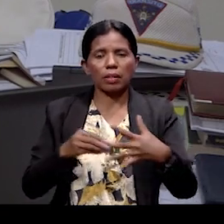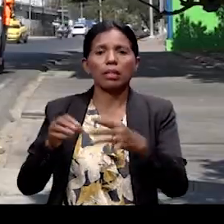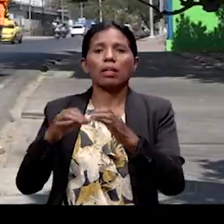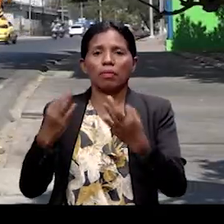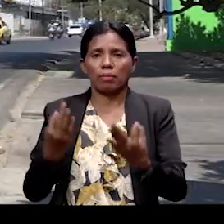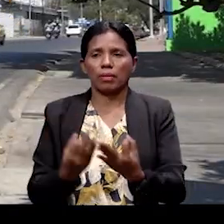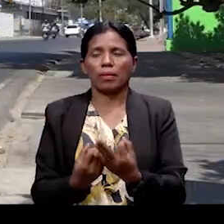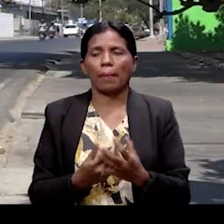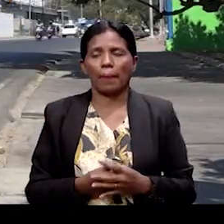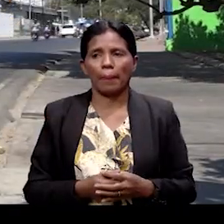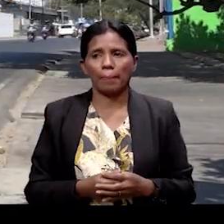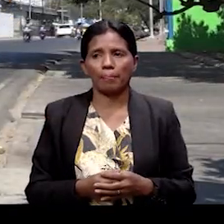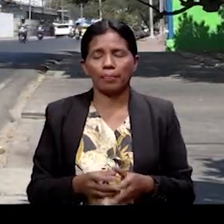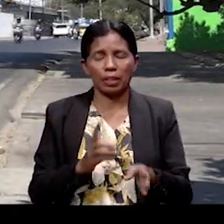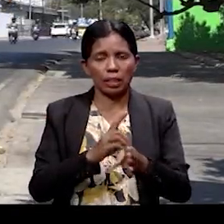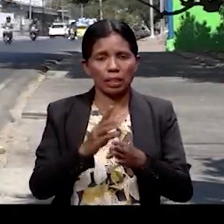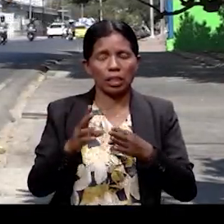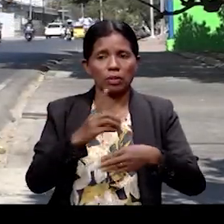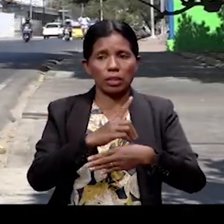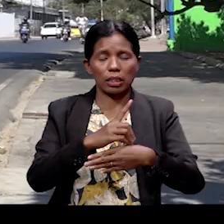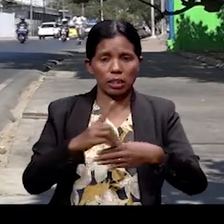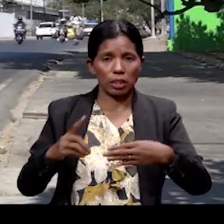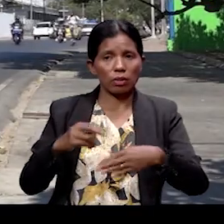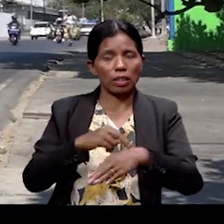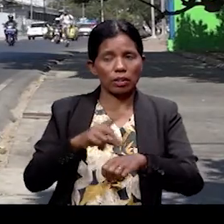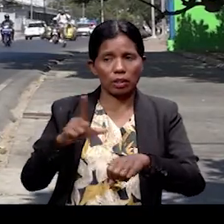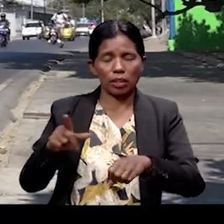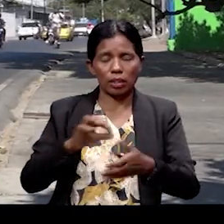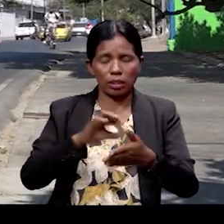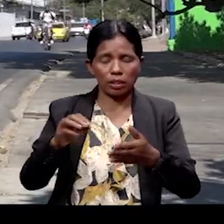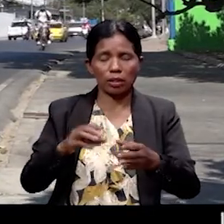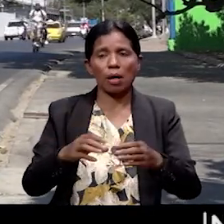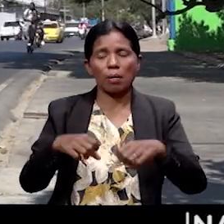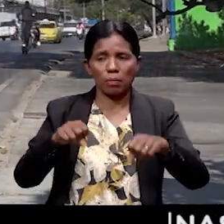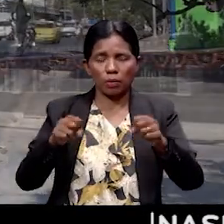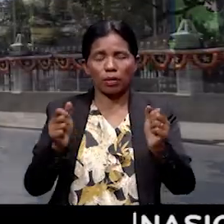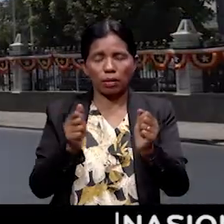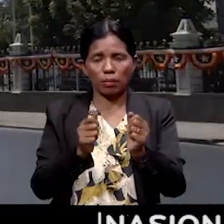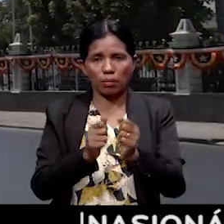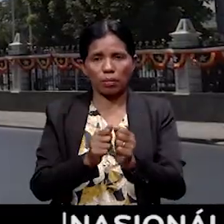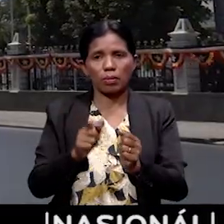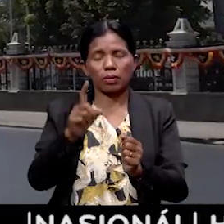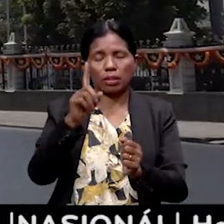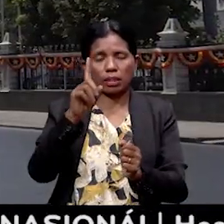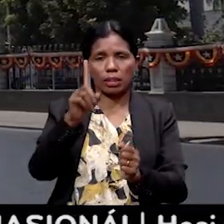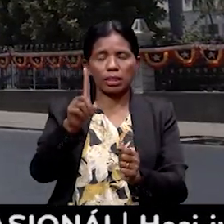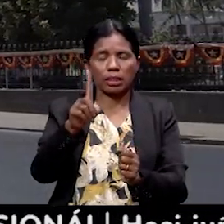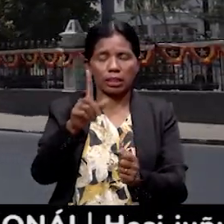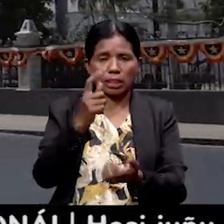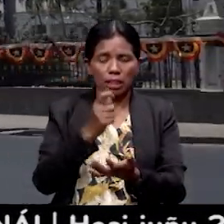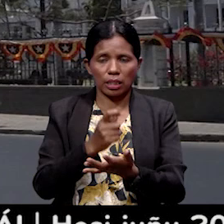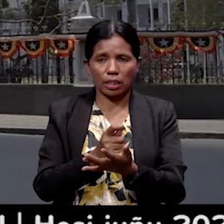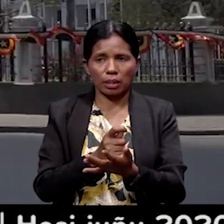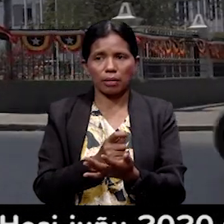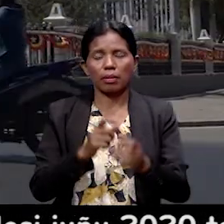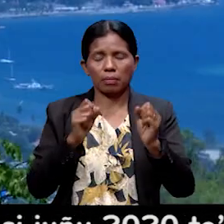sira. Direção Nacional de Transporte Terrestre registra motorizada Rihun Atus Ira Hitunulu Atus Hat Ranur Resensia